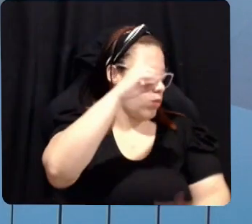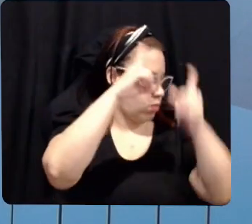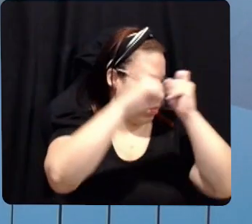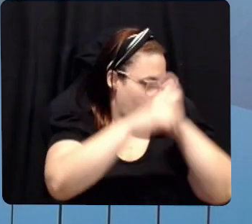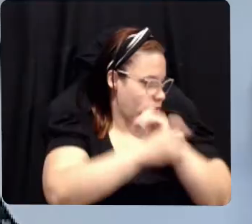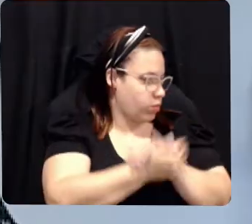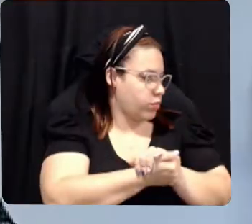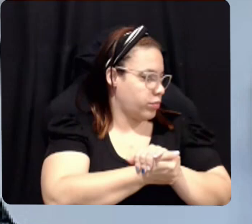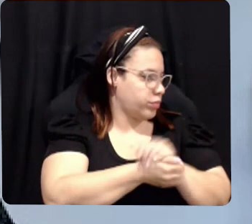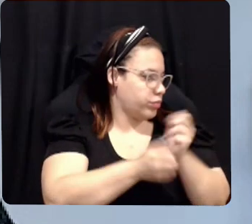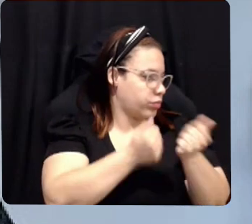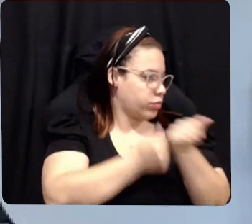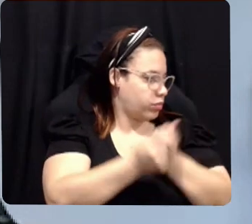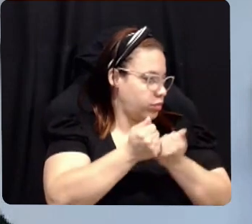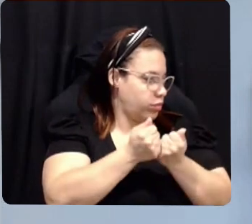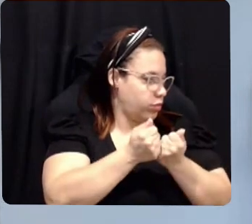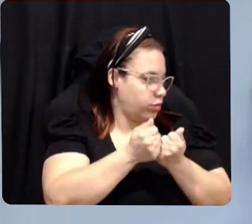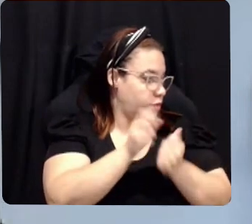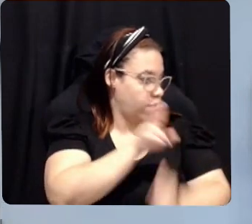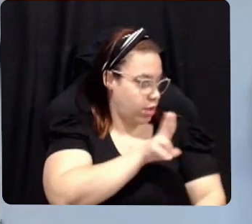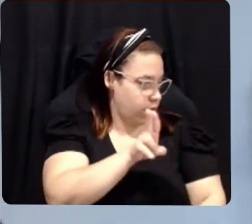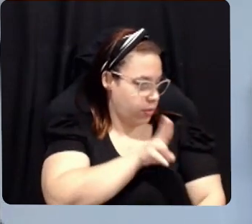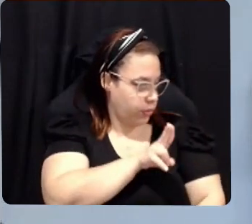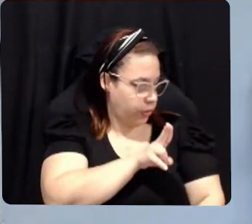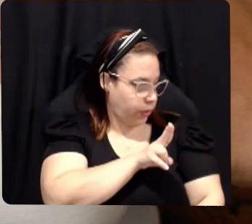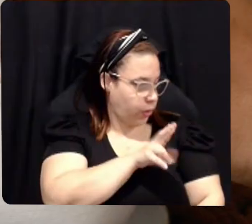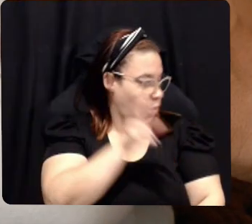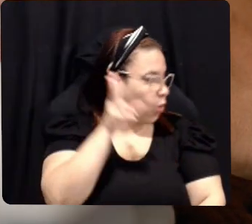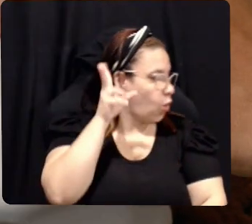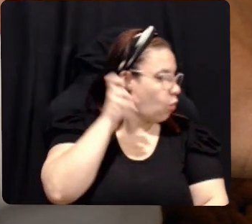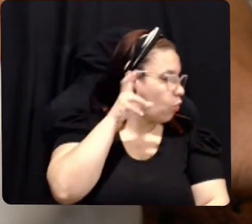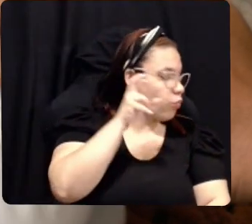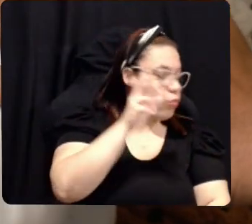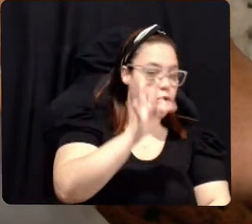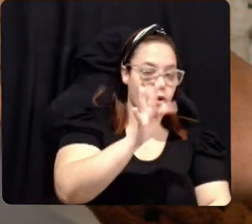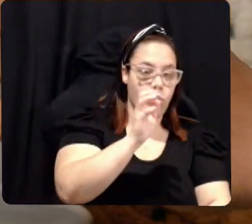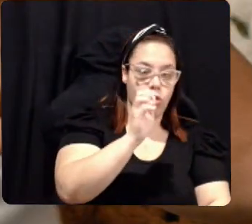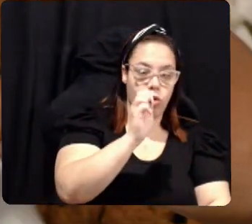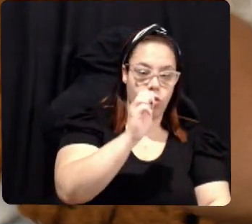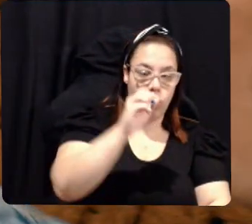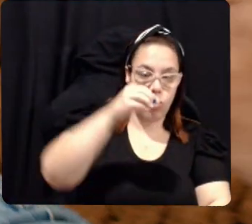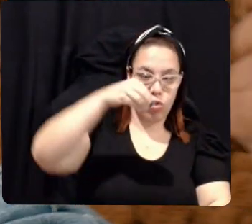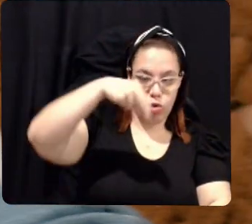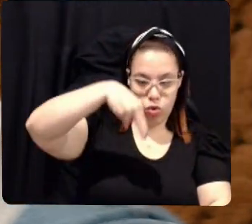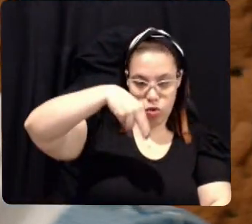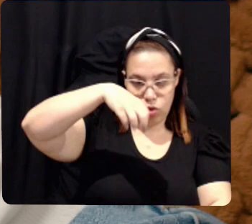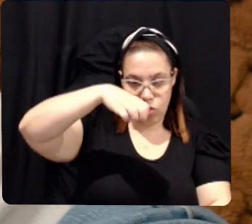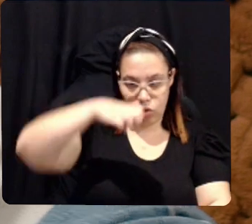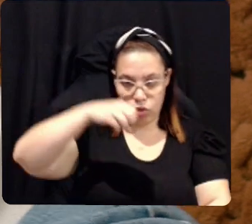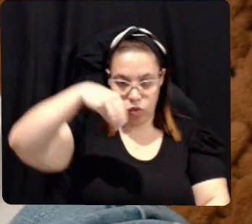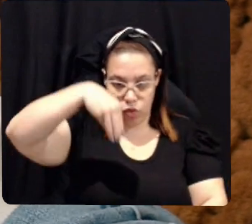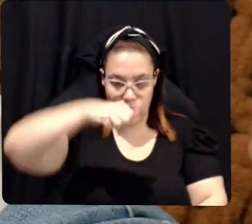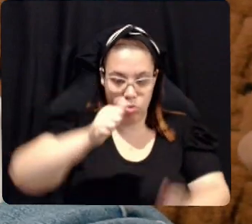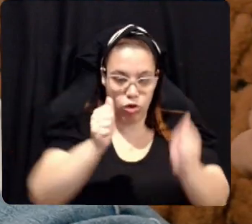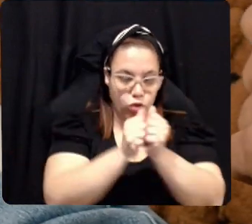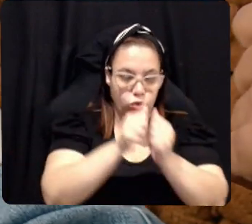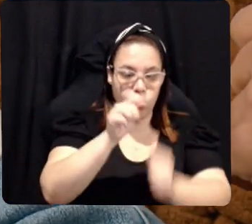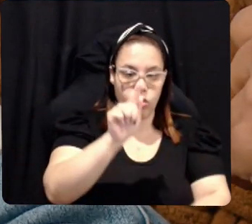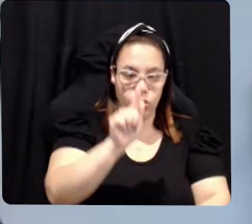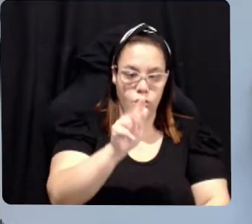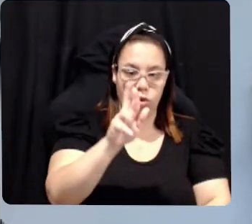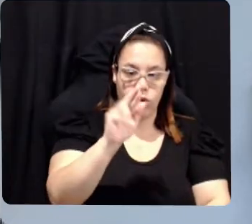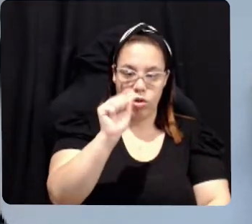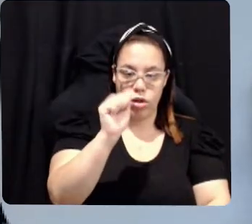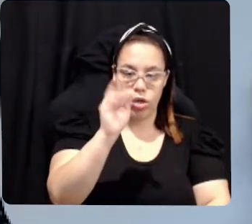Exatamente, né? O principal desafio é essa associação que a gente chama do som, que é o fonema, com o símbolo, que é o